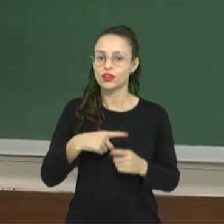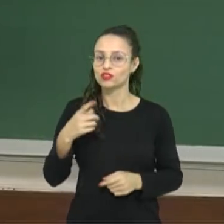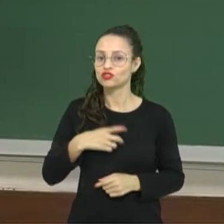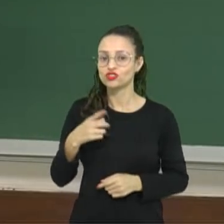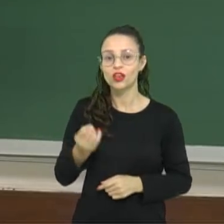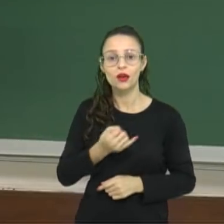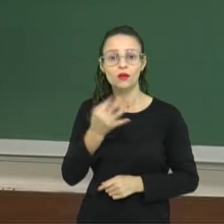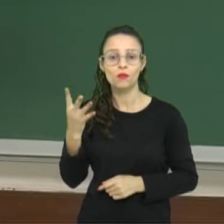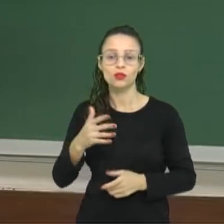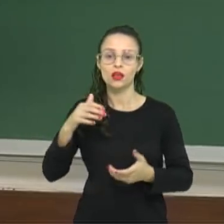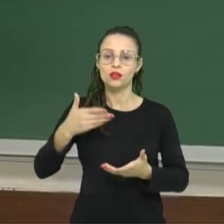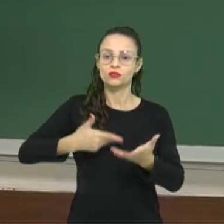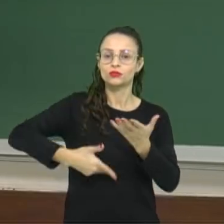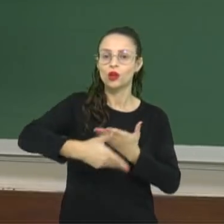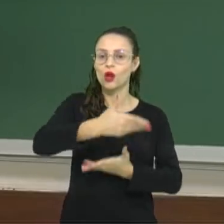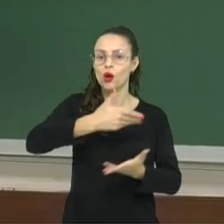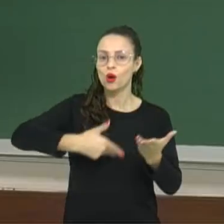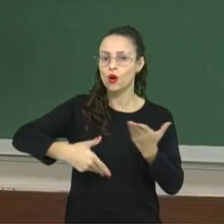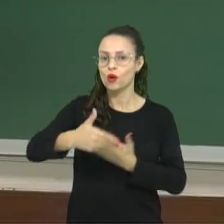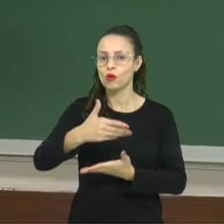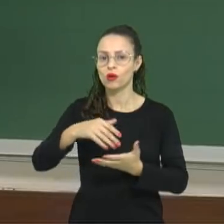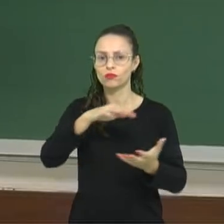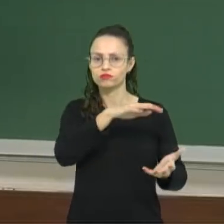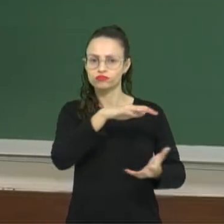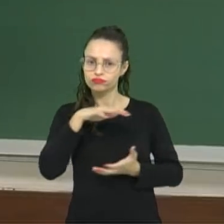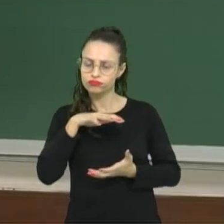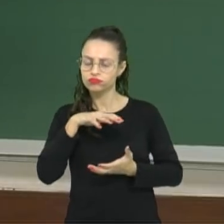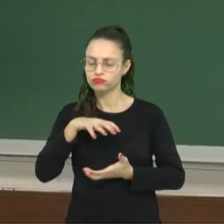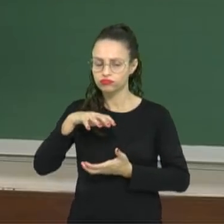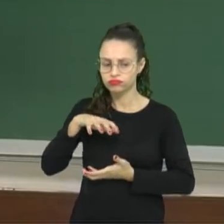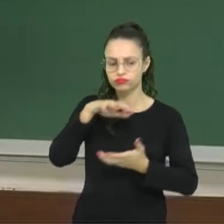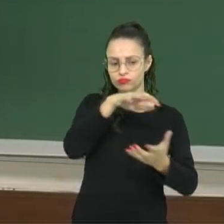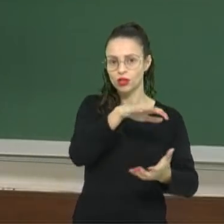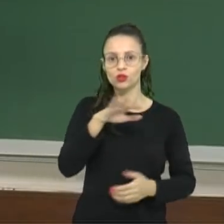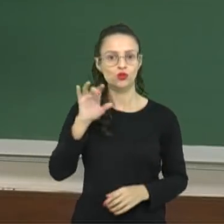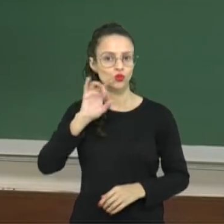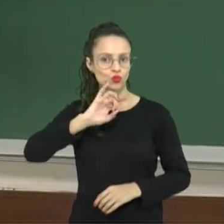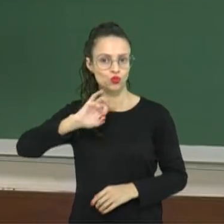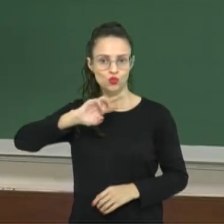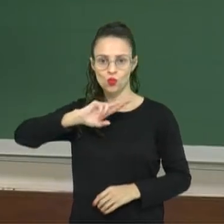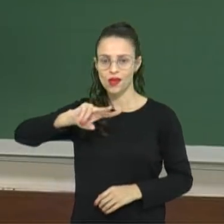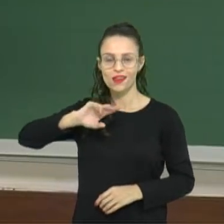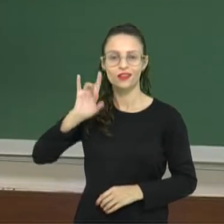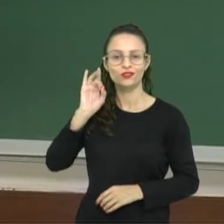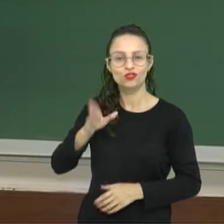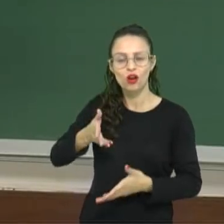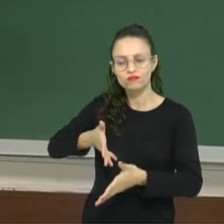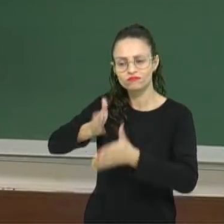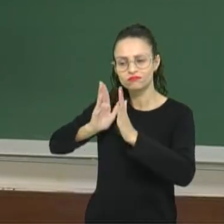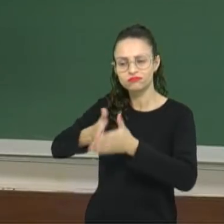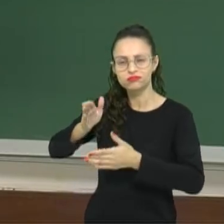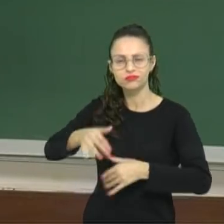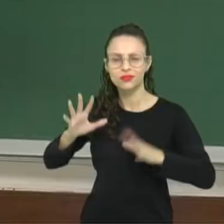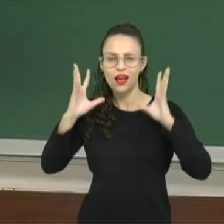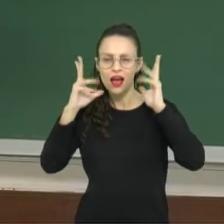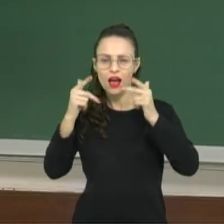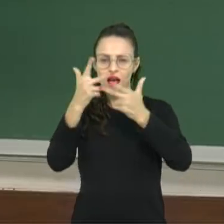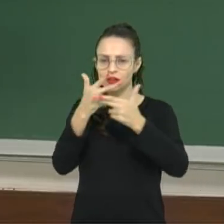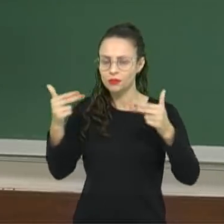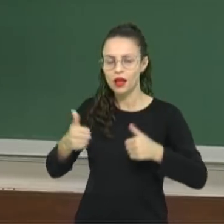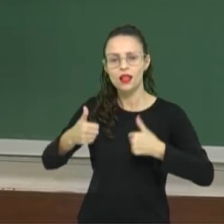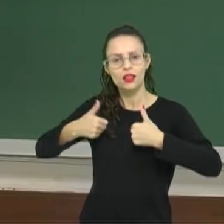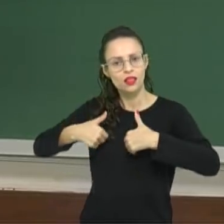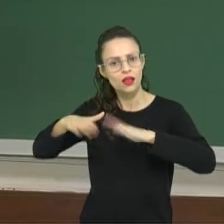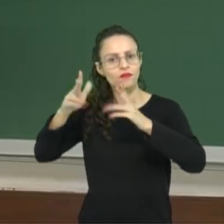trocas comerciais ao longo dessas viagens dos tropeiros. Não era só o transporte de animais, porque eles levavam muitas